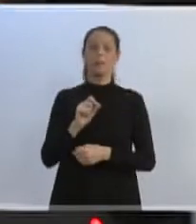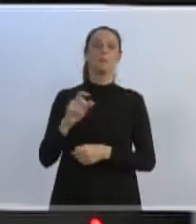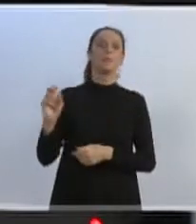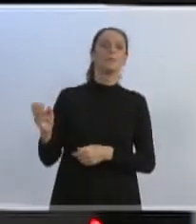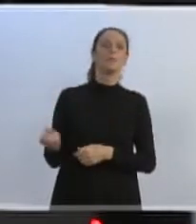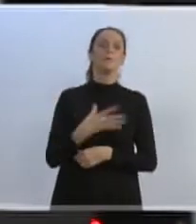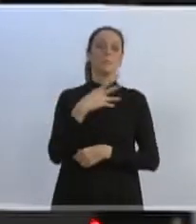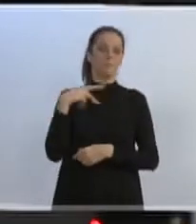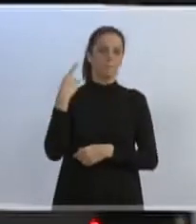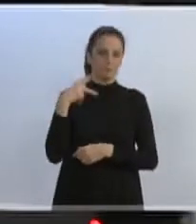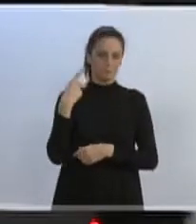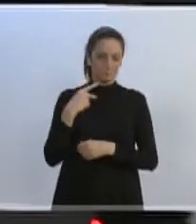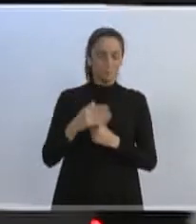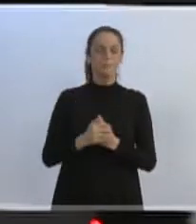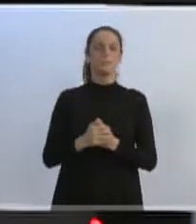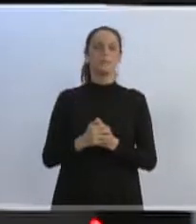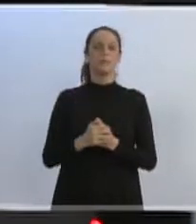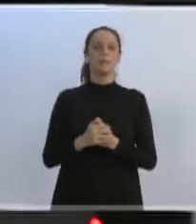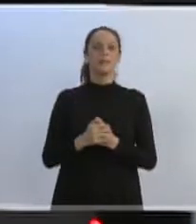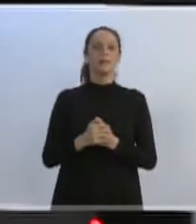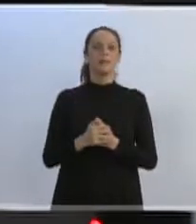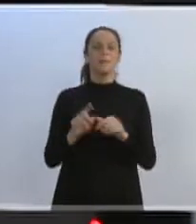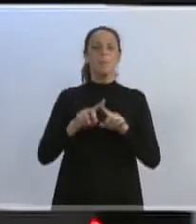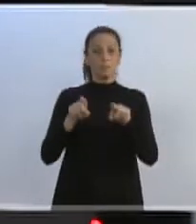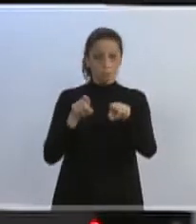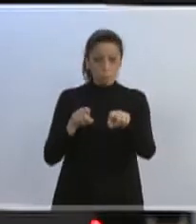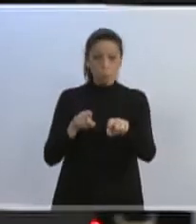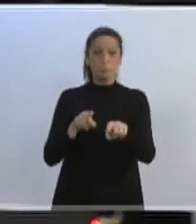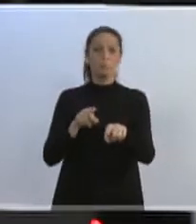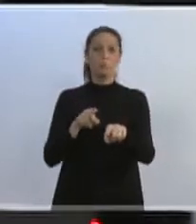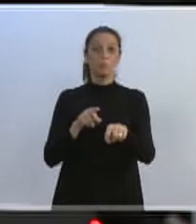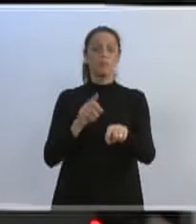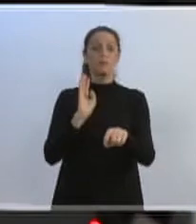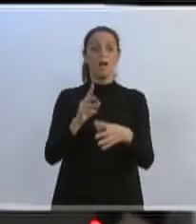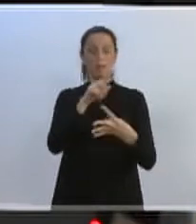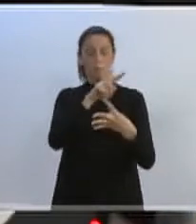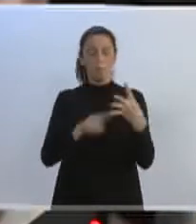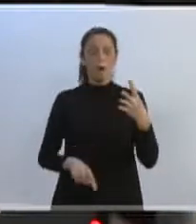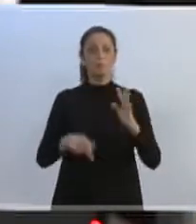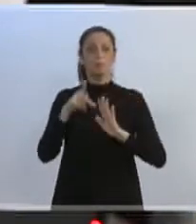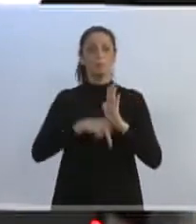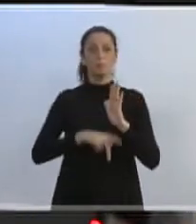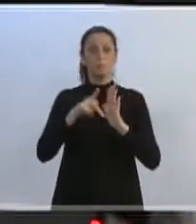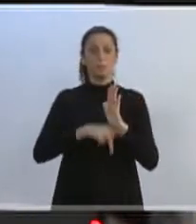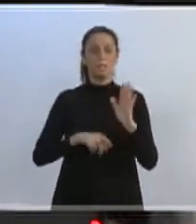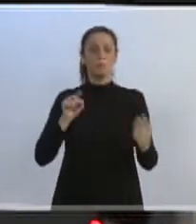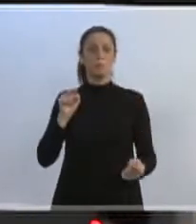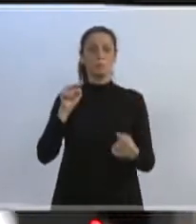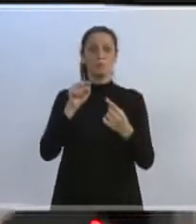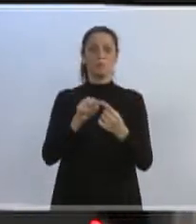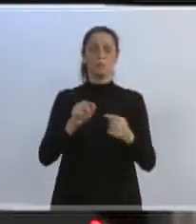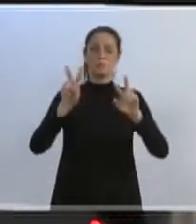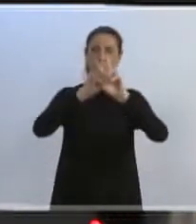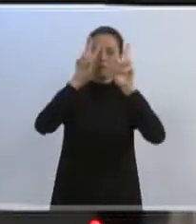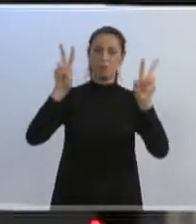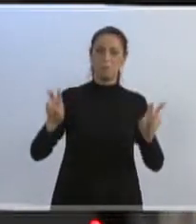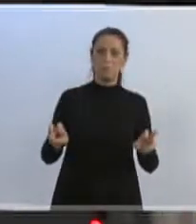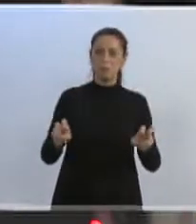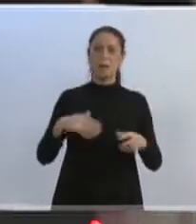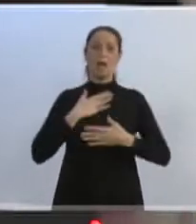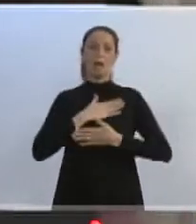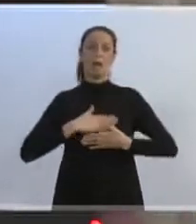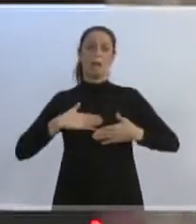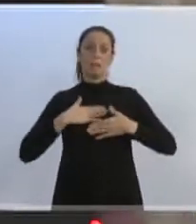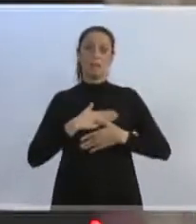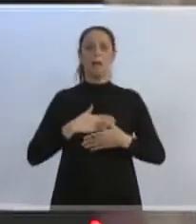pela casa e foi vice-prefeito apresentar numa mesma sessão da CCJ 4 projetos, com o objetivo aqui de jogar temáticas e de agradar a